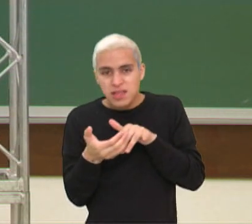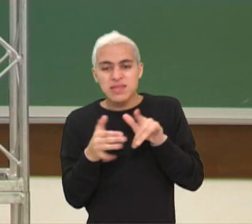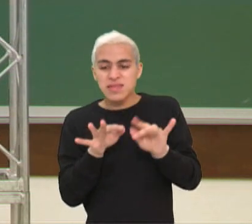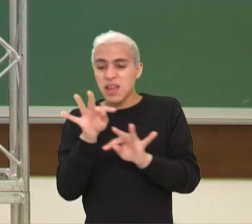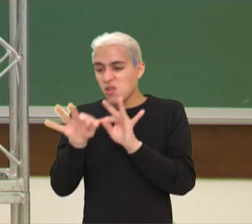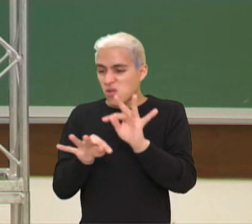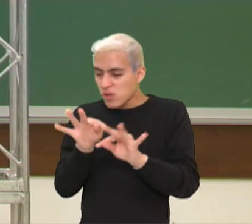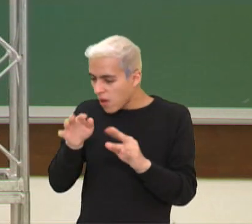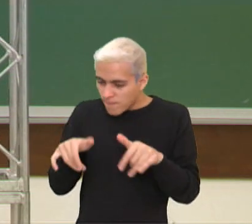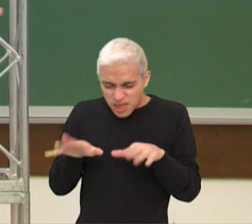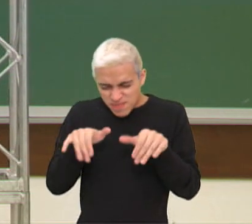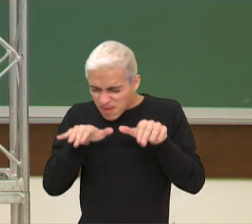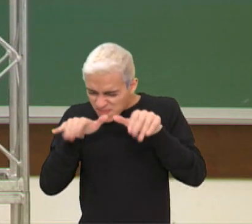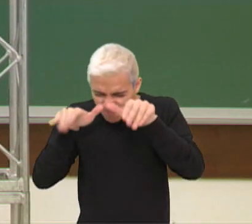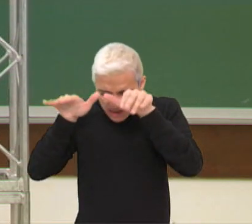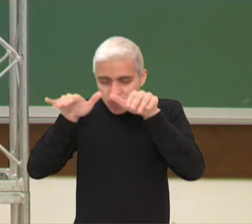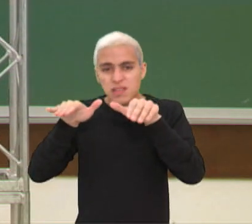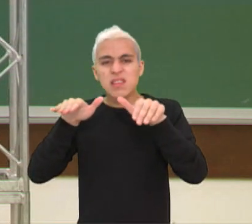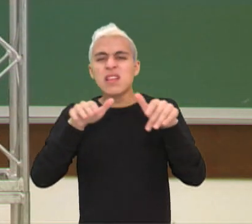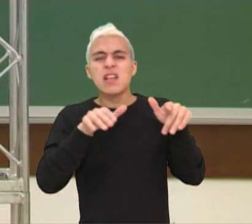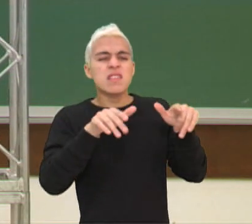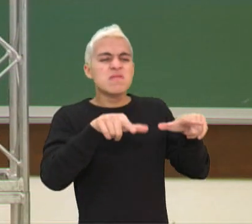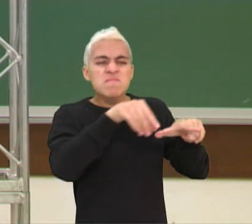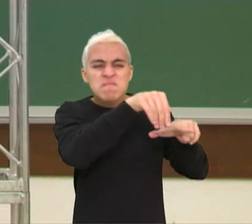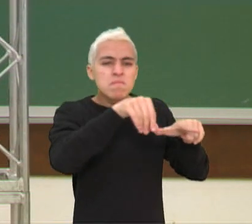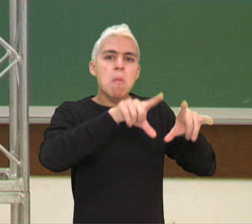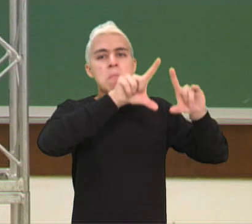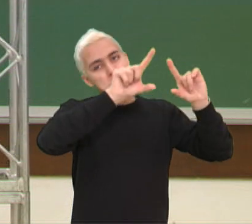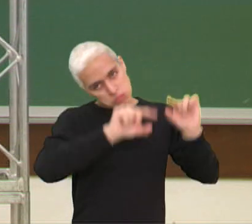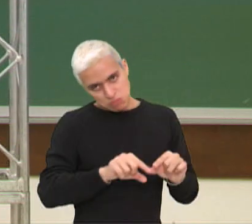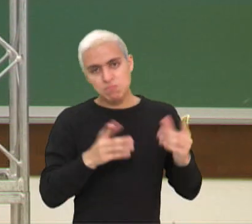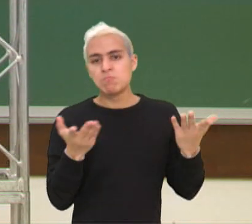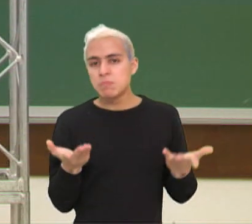jogos de tabuleiro começaram a perder espaço. Então,